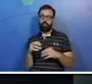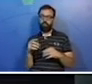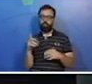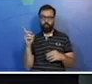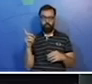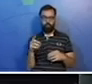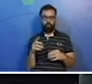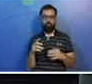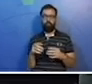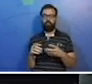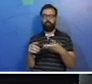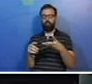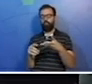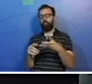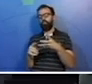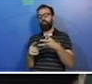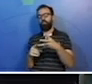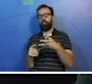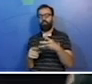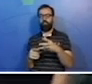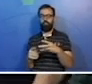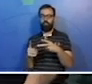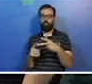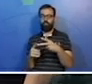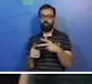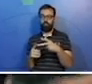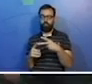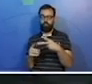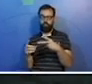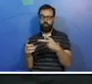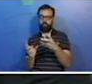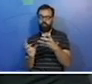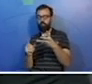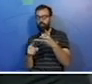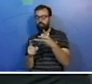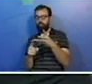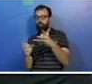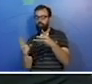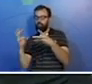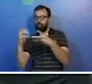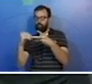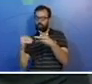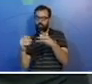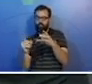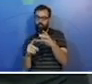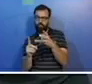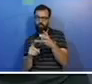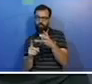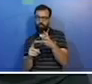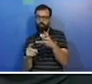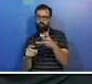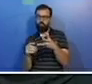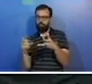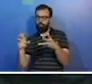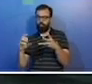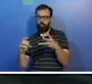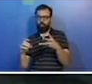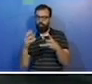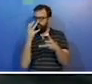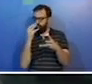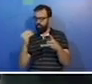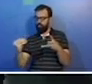mudou. Quem vai se alimentar da cobra é o coiote. Então, vamos escrever. Produtor,